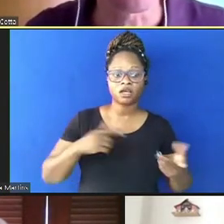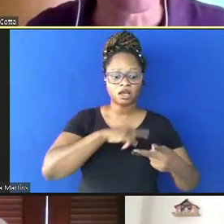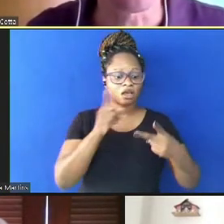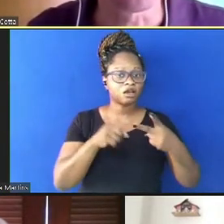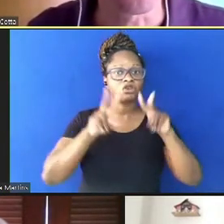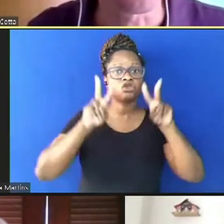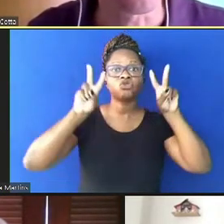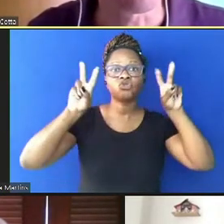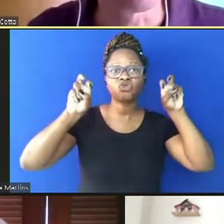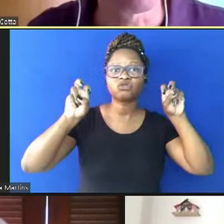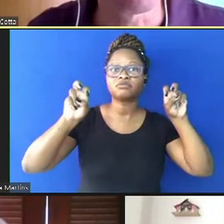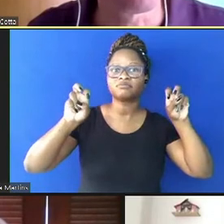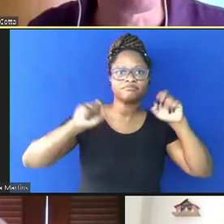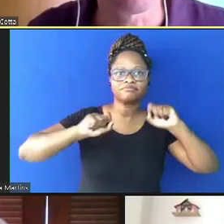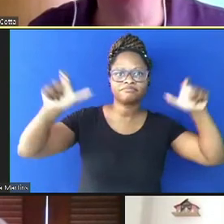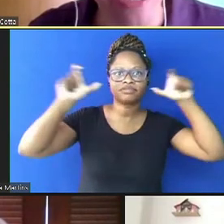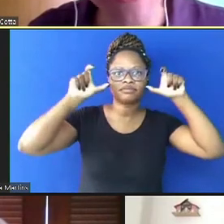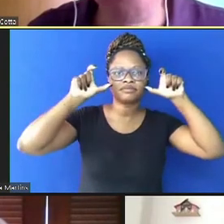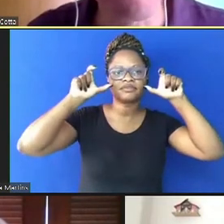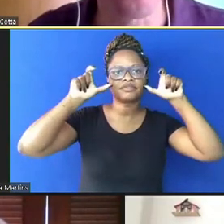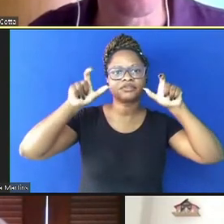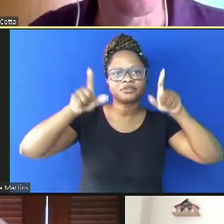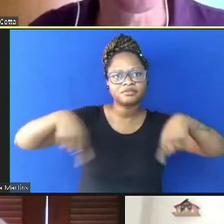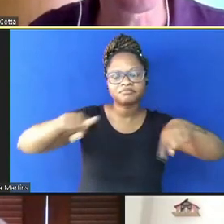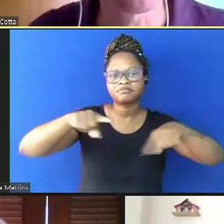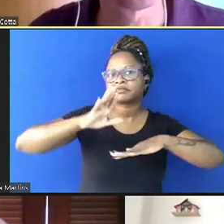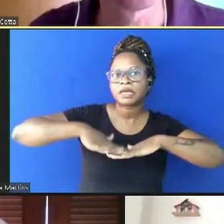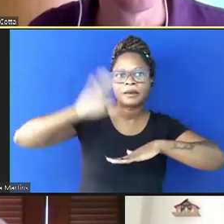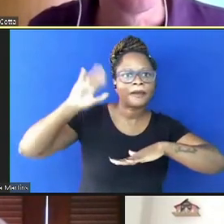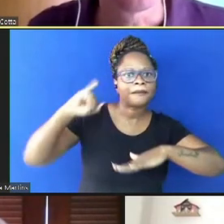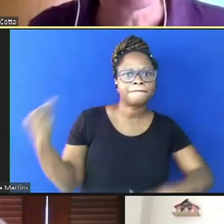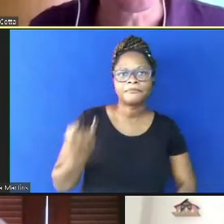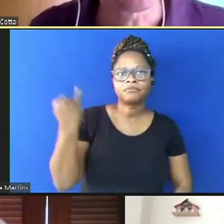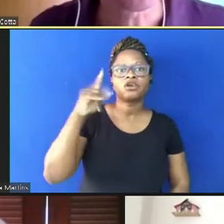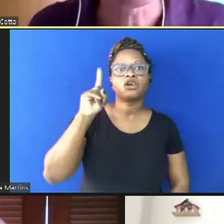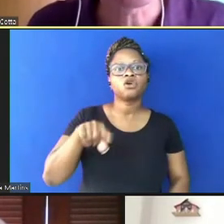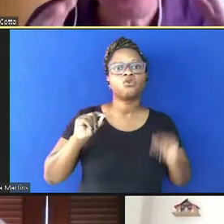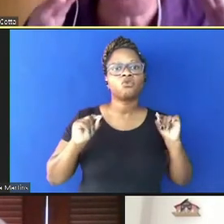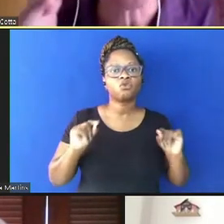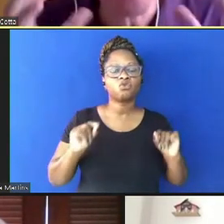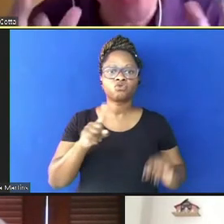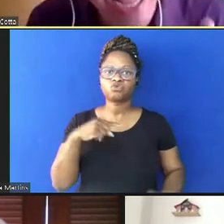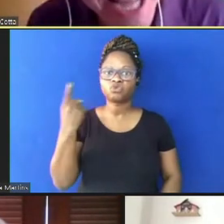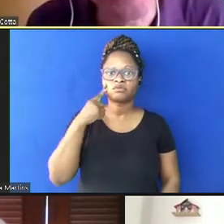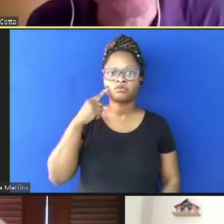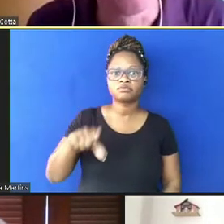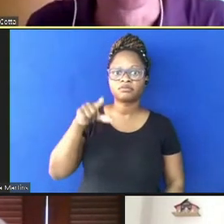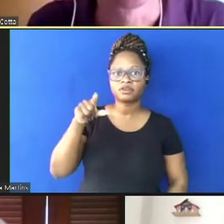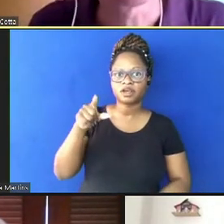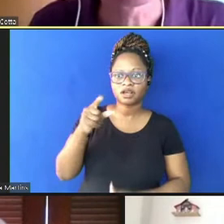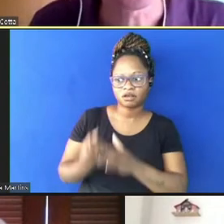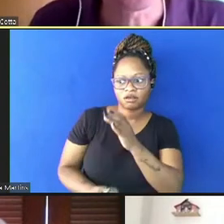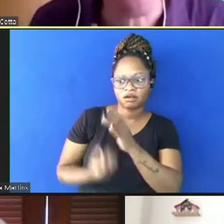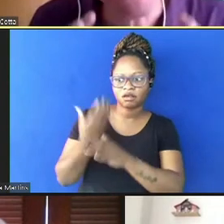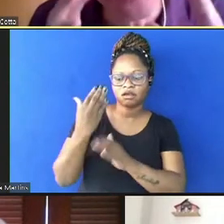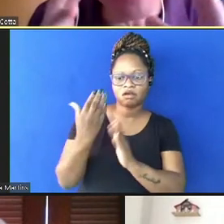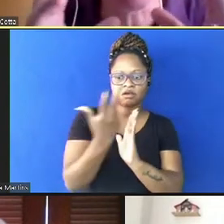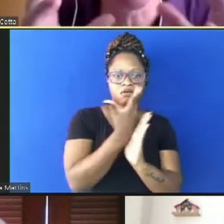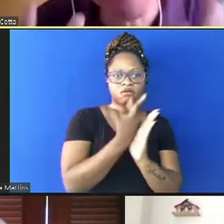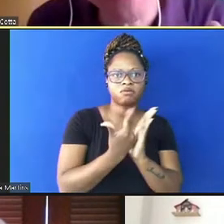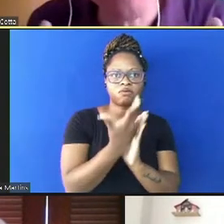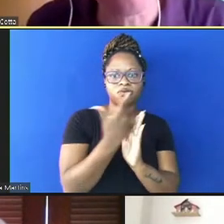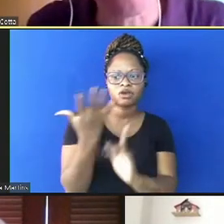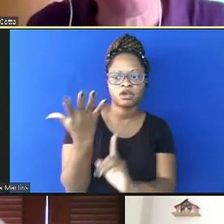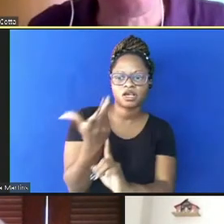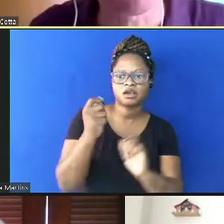chamar a atenção, que eu acho que é mais do que importante, foi quando definimos que vamos montar uma arte, né? Vamos montar um